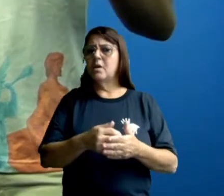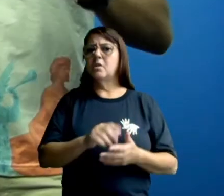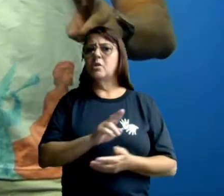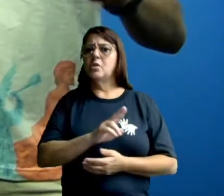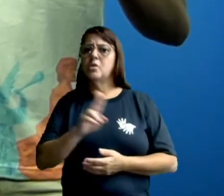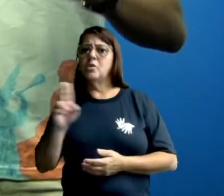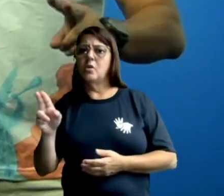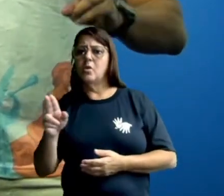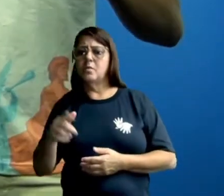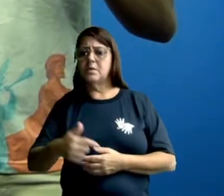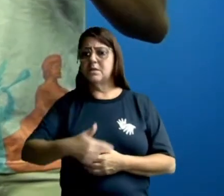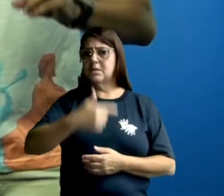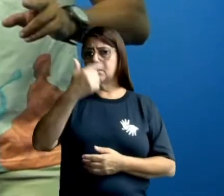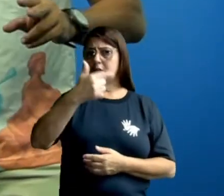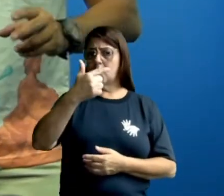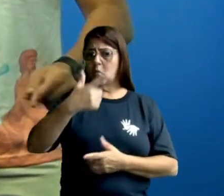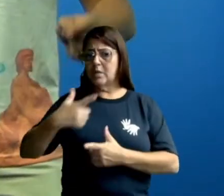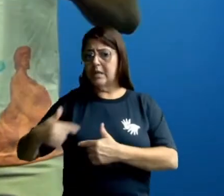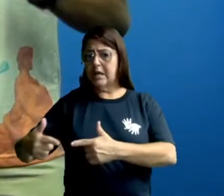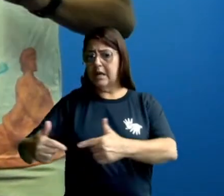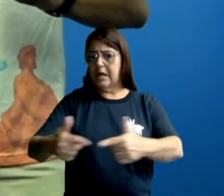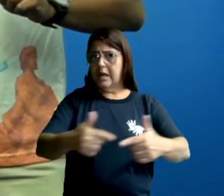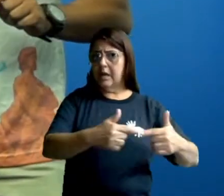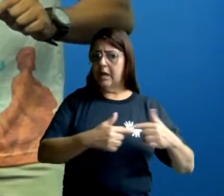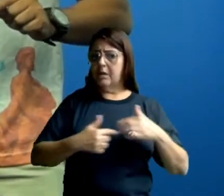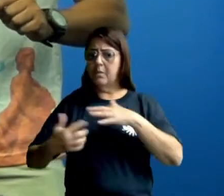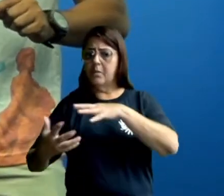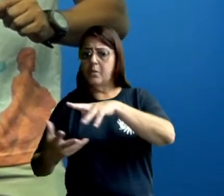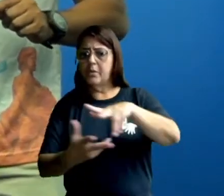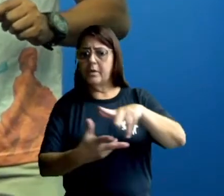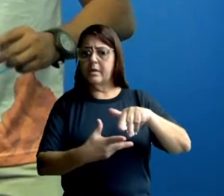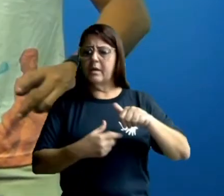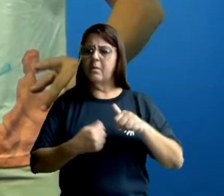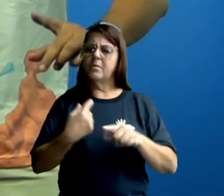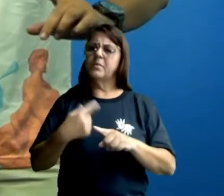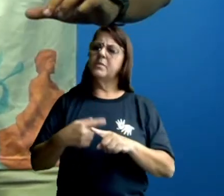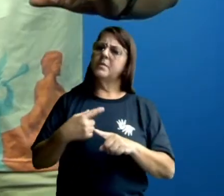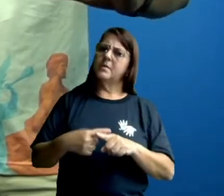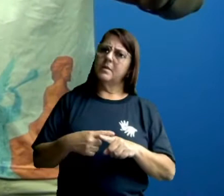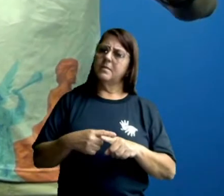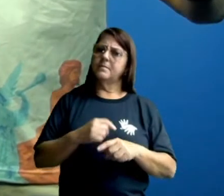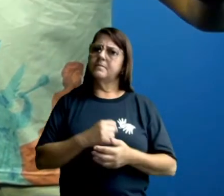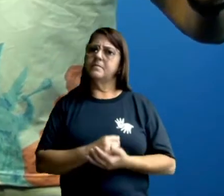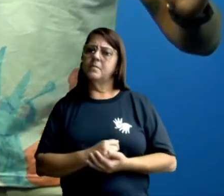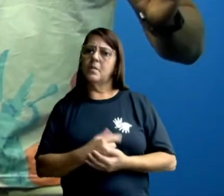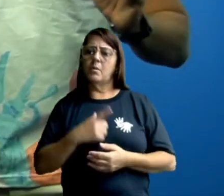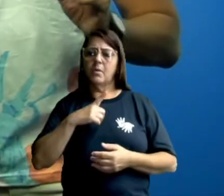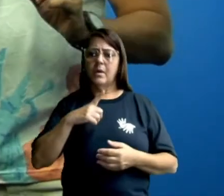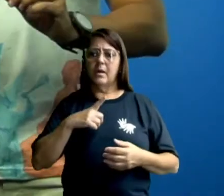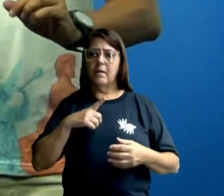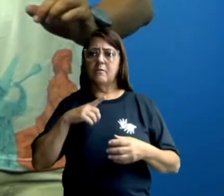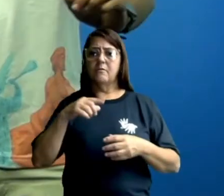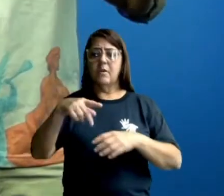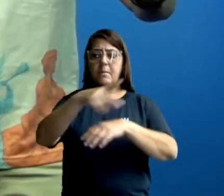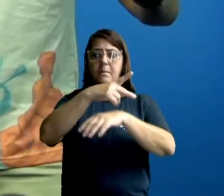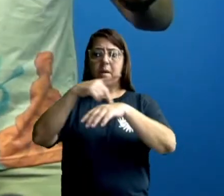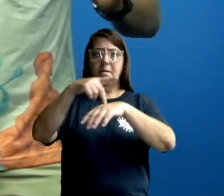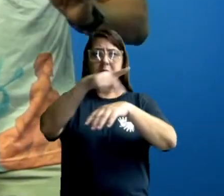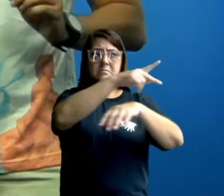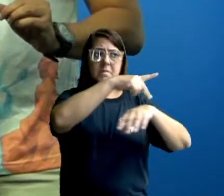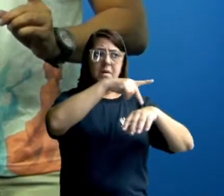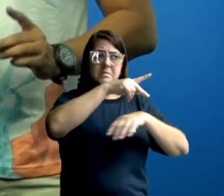de Segunda Grande Guerra Mundial. Por que Grande Guerra Mundial, professor? Porque vai envolver uma série de outros